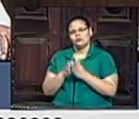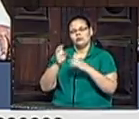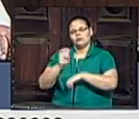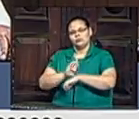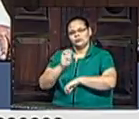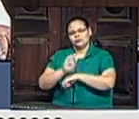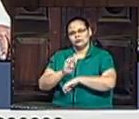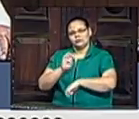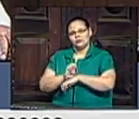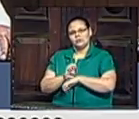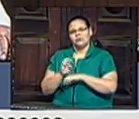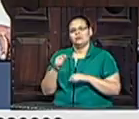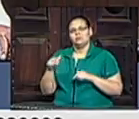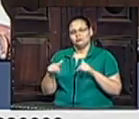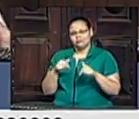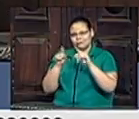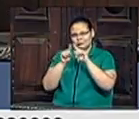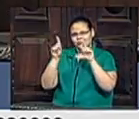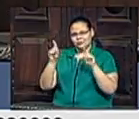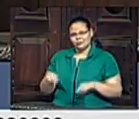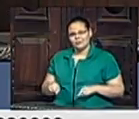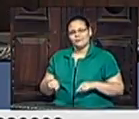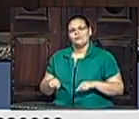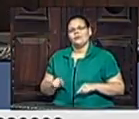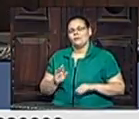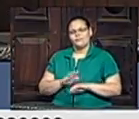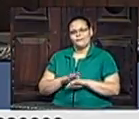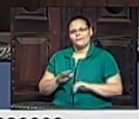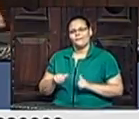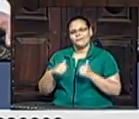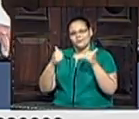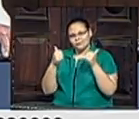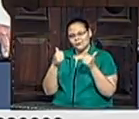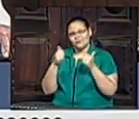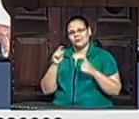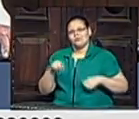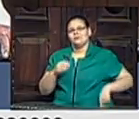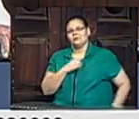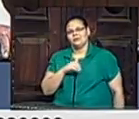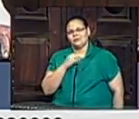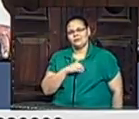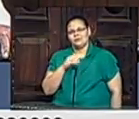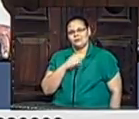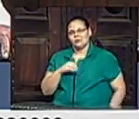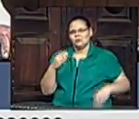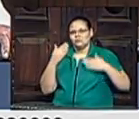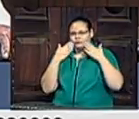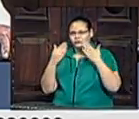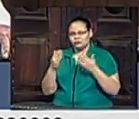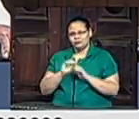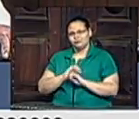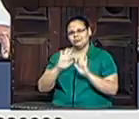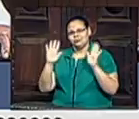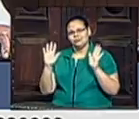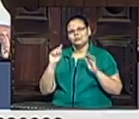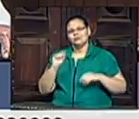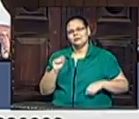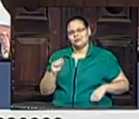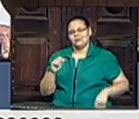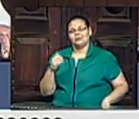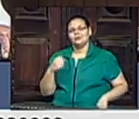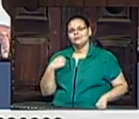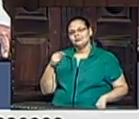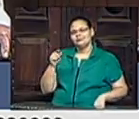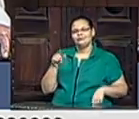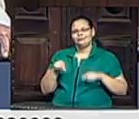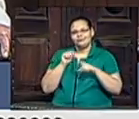servidores, particularmente aqueles que estão na menor faixa salarial, demonstra claramente de que lado ele